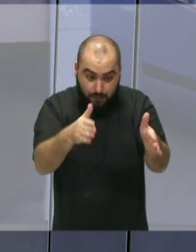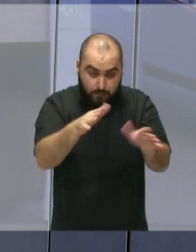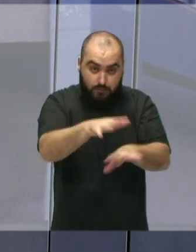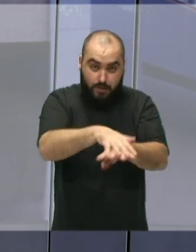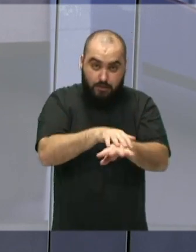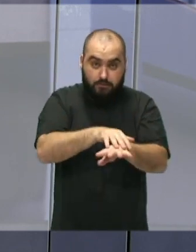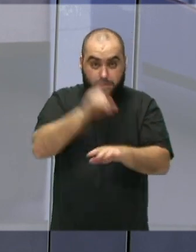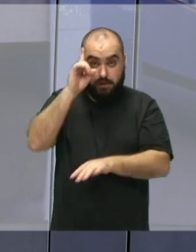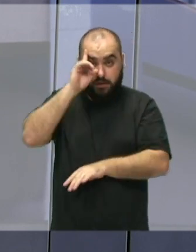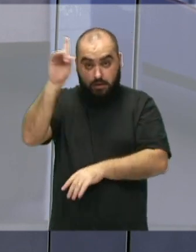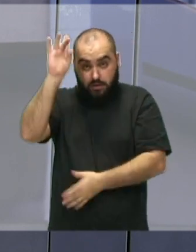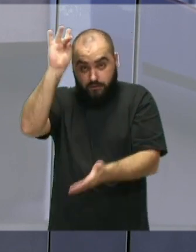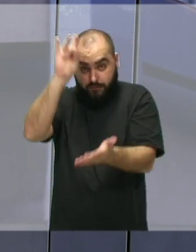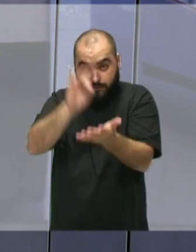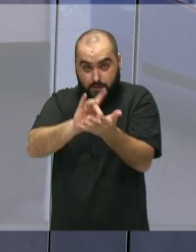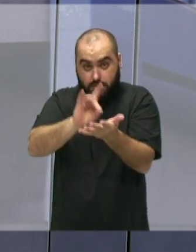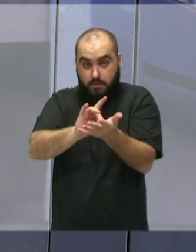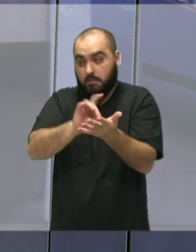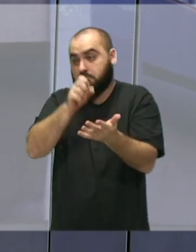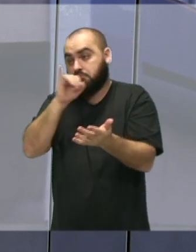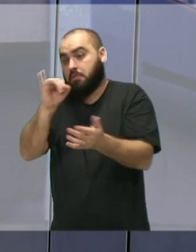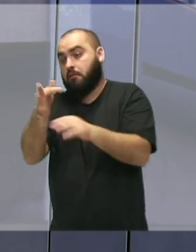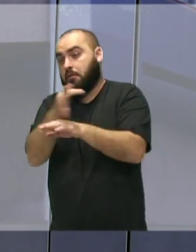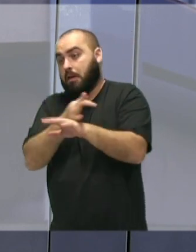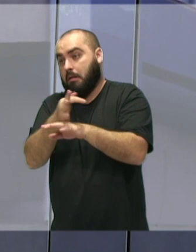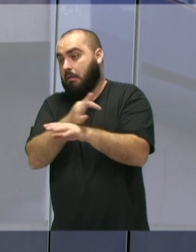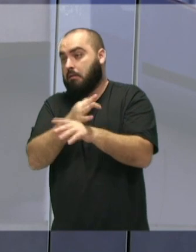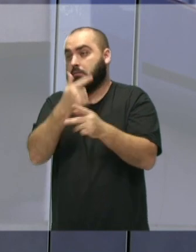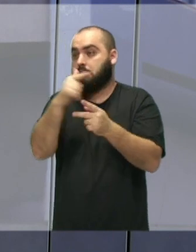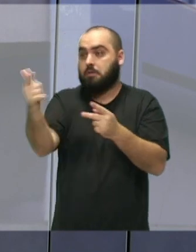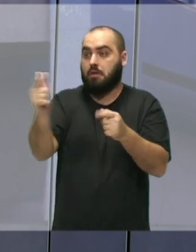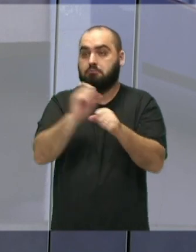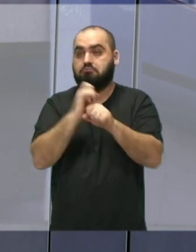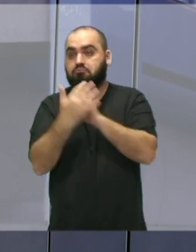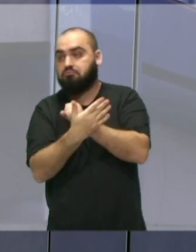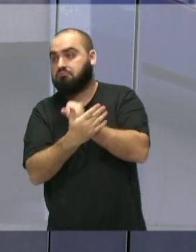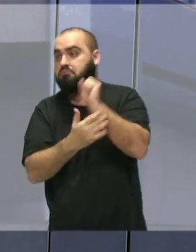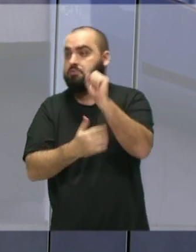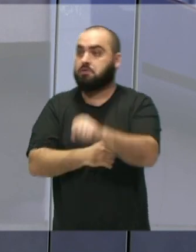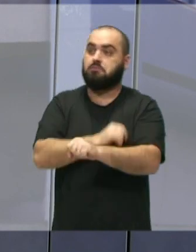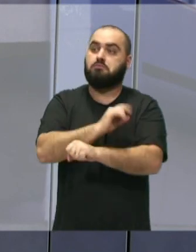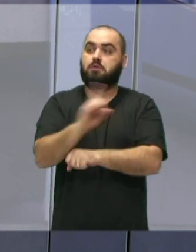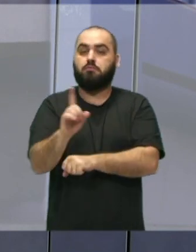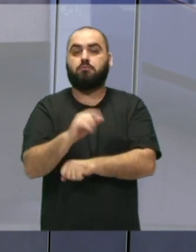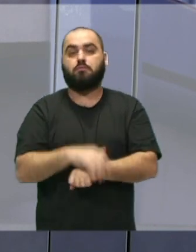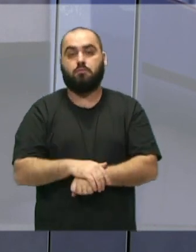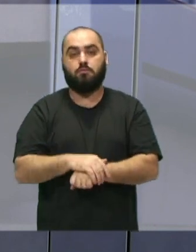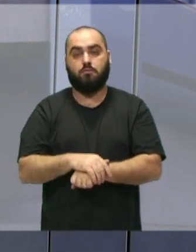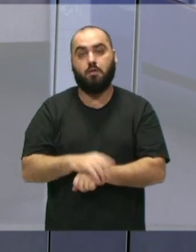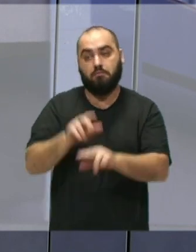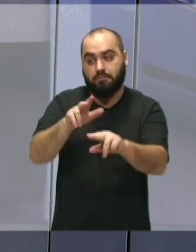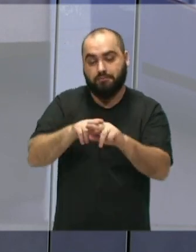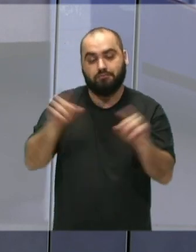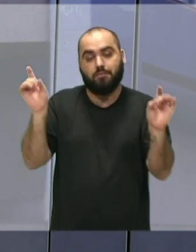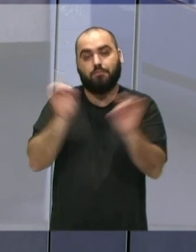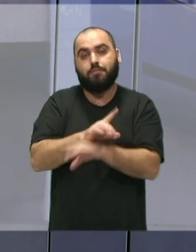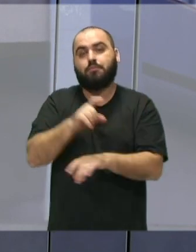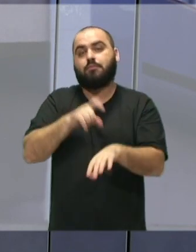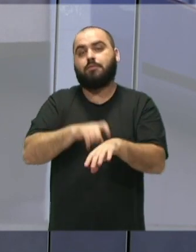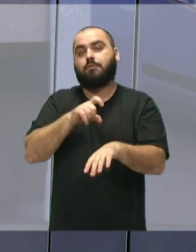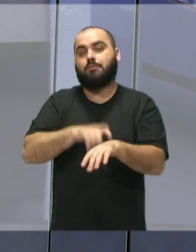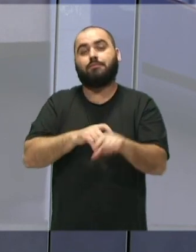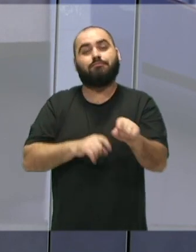data era uma data certa, tendo feriado, não tendo feriado, tendo esticado, pandemia ou não. Então, ela acabou quando ela precisava acabar. Mas o que a